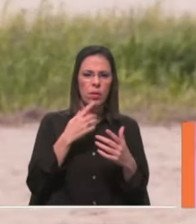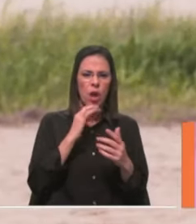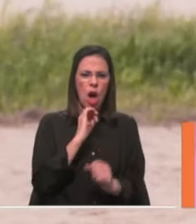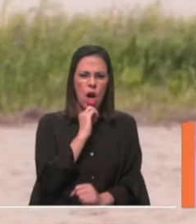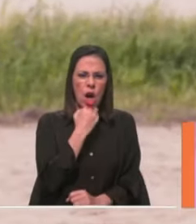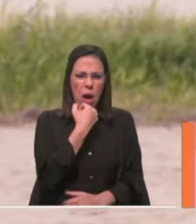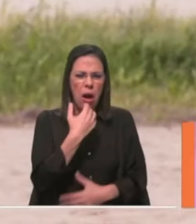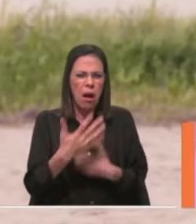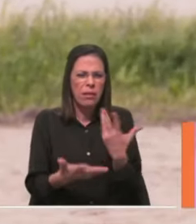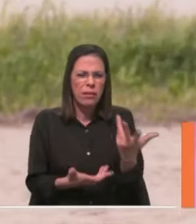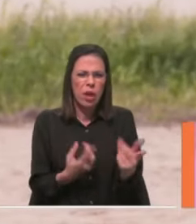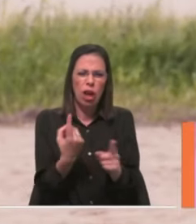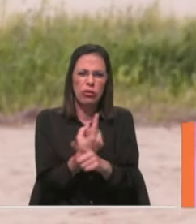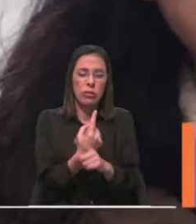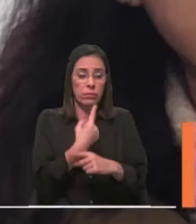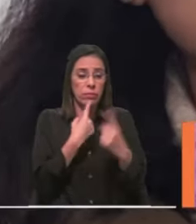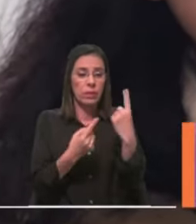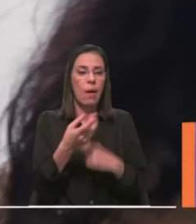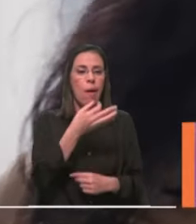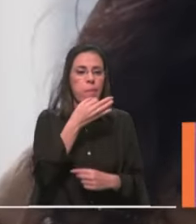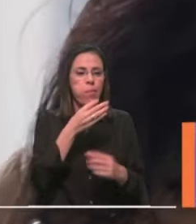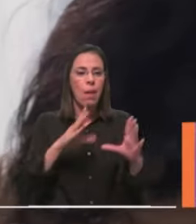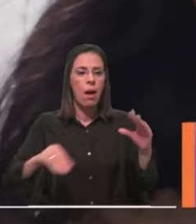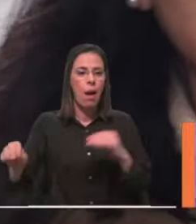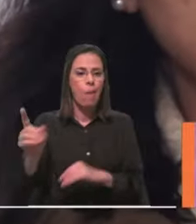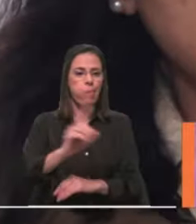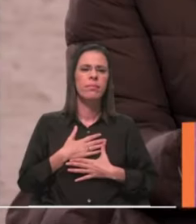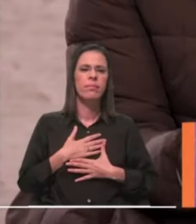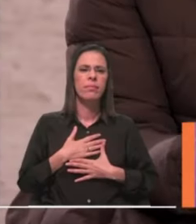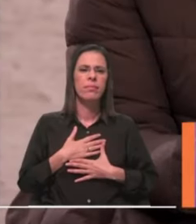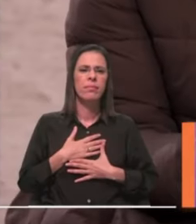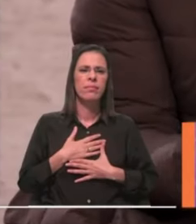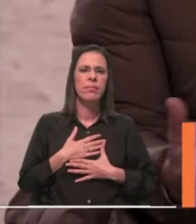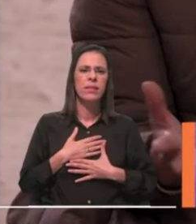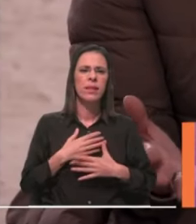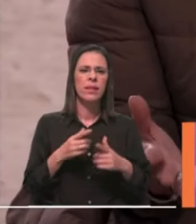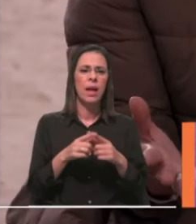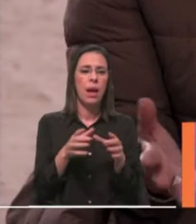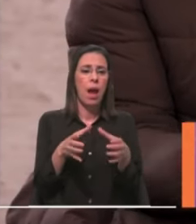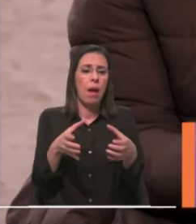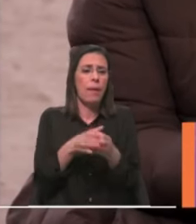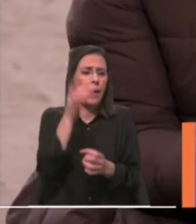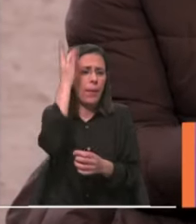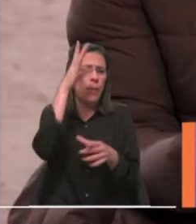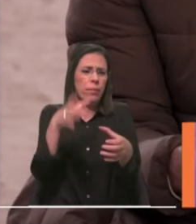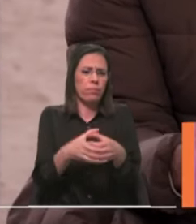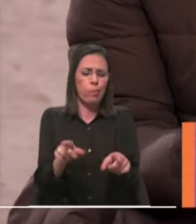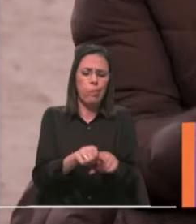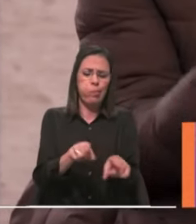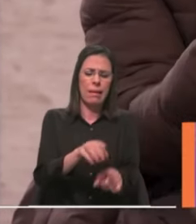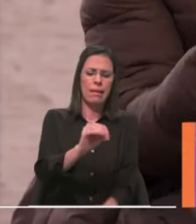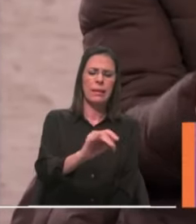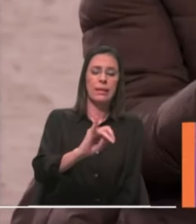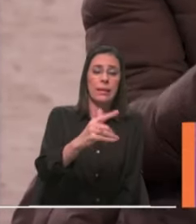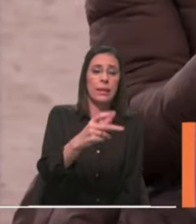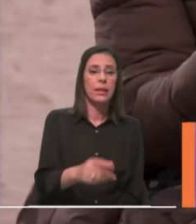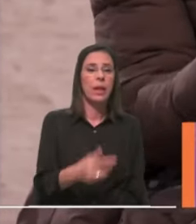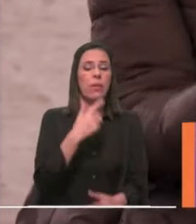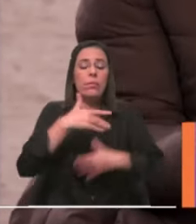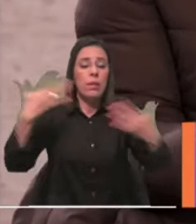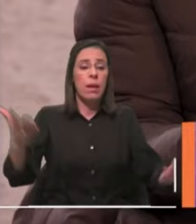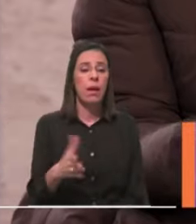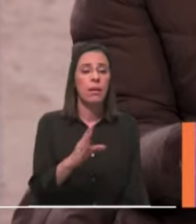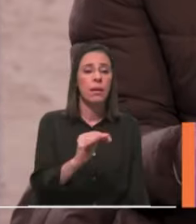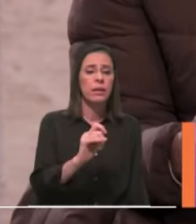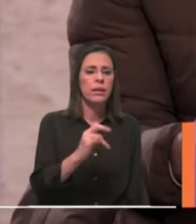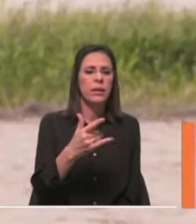Os códigos e aquelas coisas. Ou não poderem falar uns com os outros entre os quartos. Isto é uma seita. Pronto. Isto, chamei de maçonaria, isto é uma